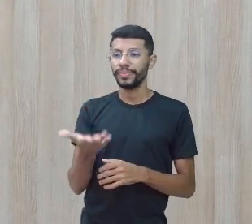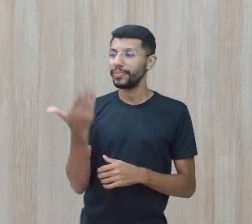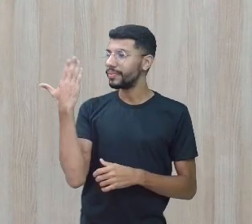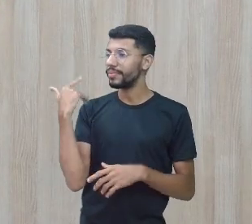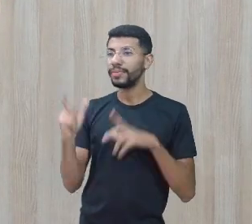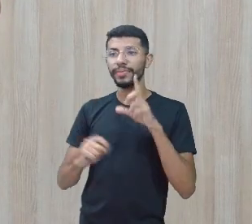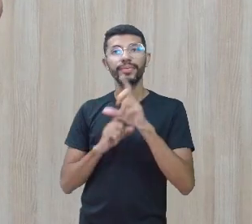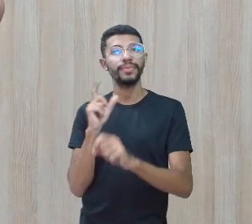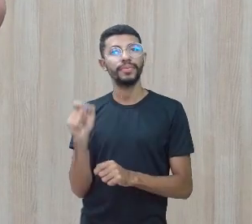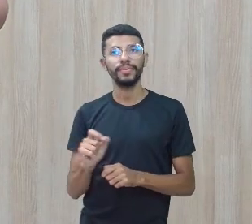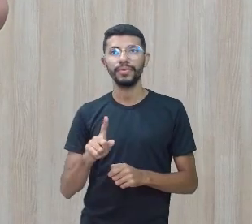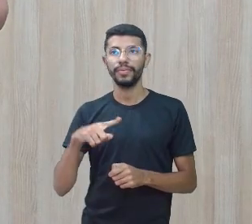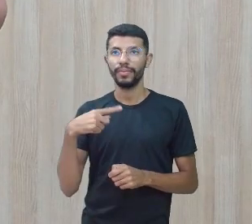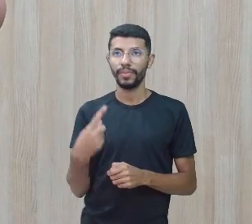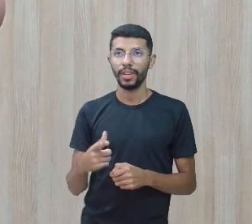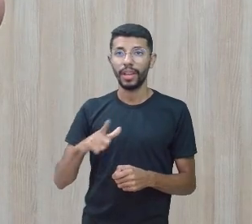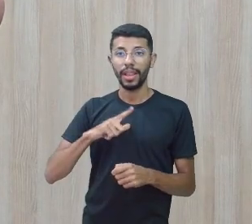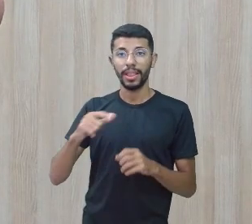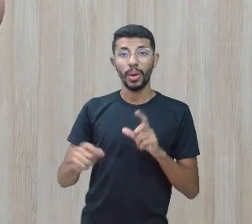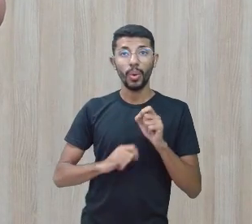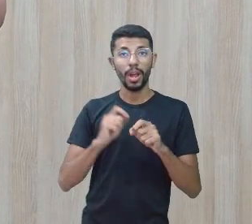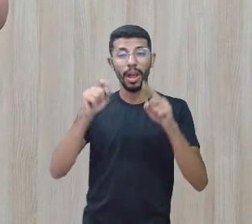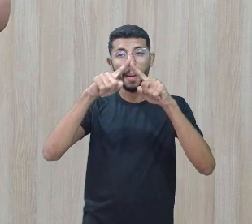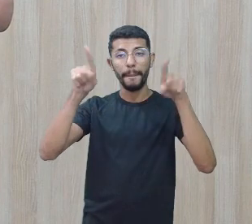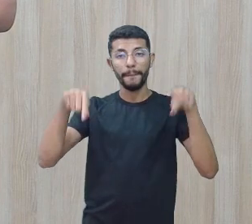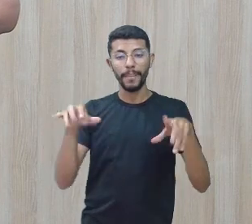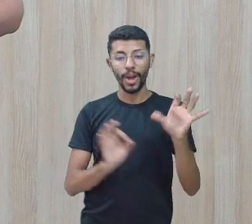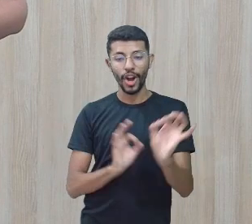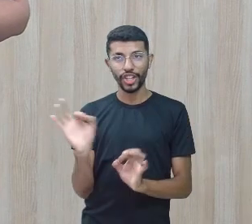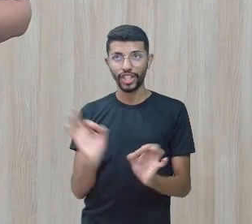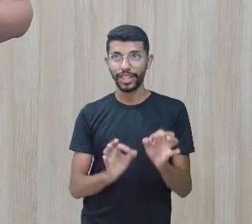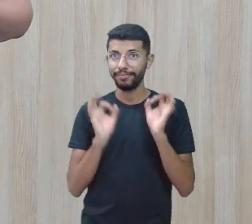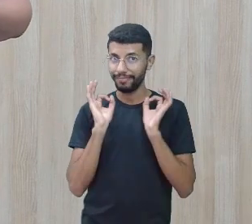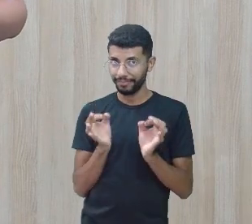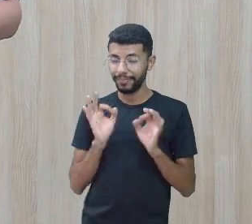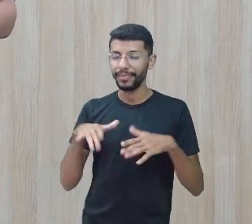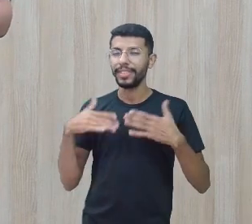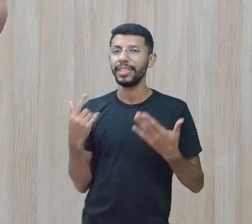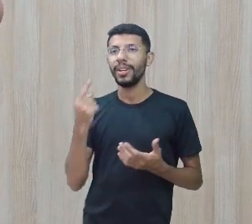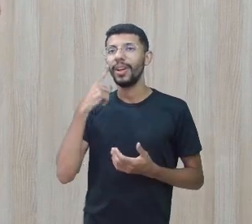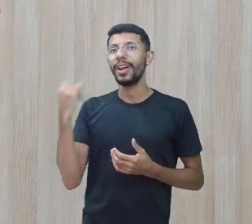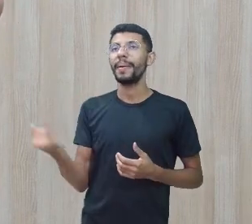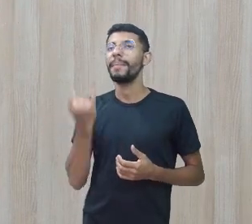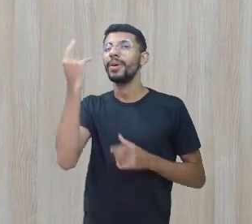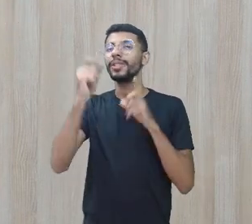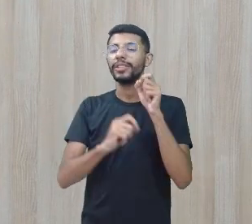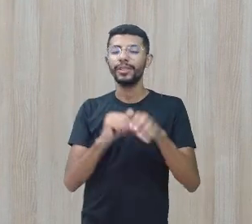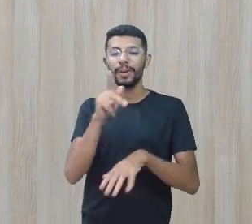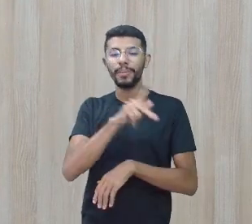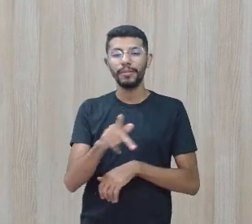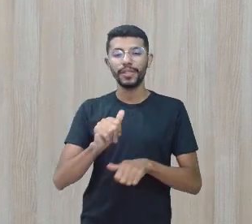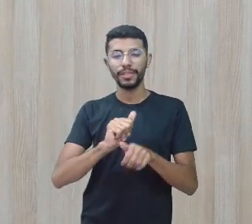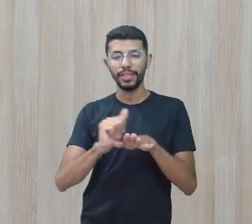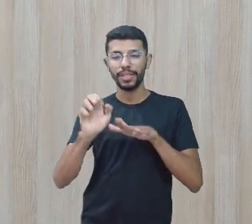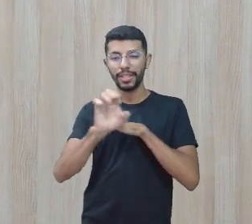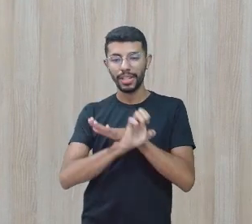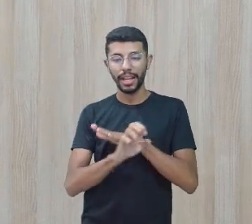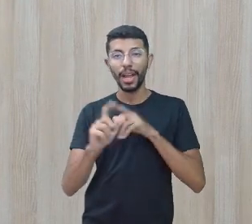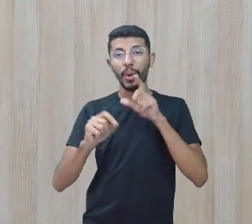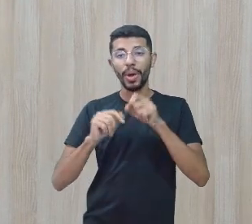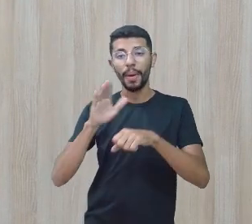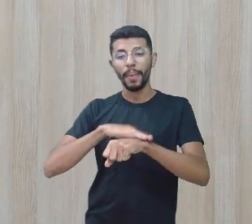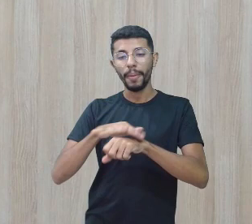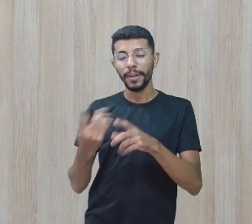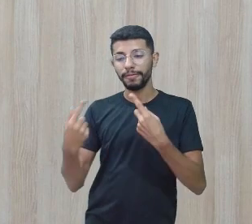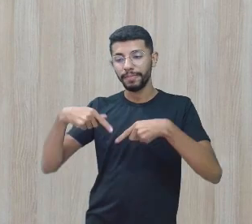anterior que iríamos falar de projeto. Então é importante que o professor do AE, nesse momento de parceria,